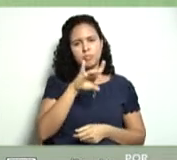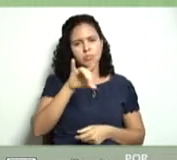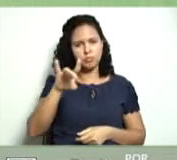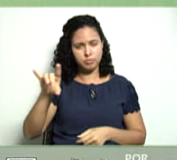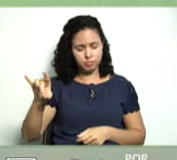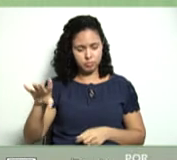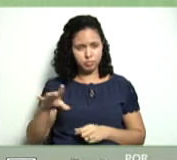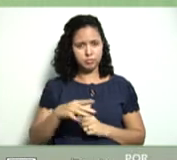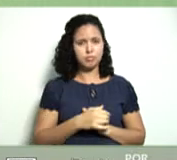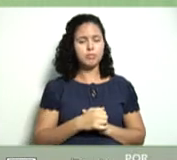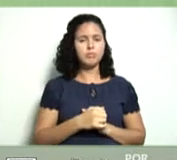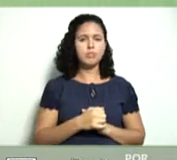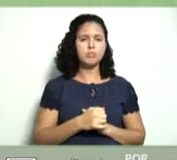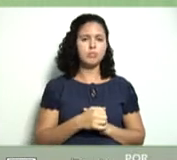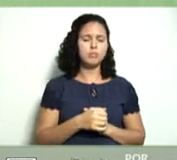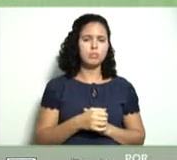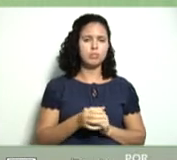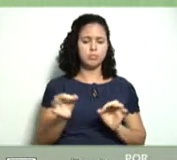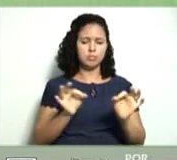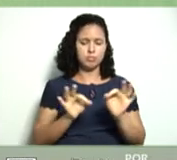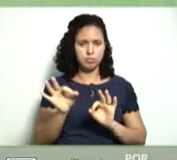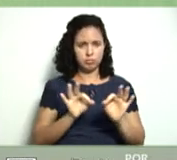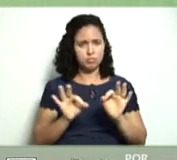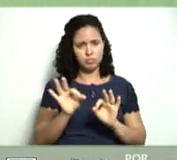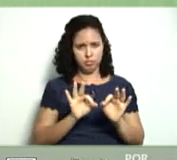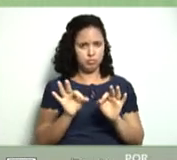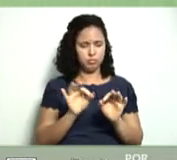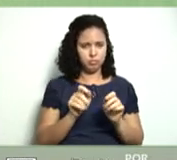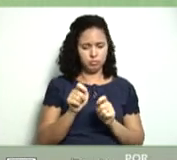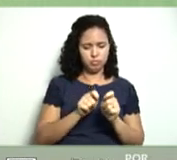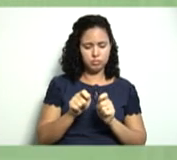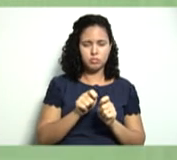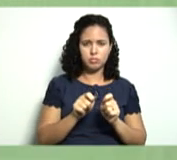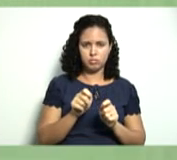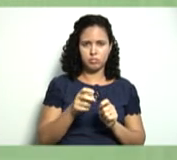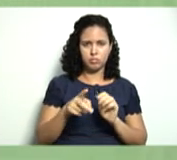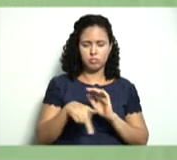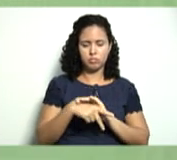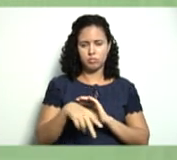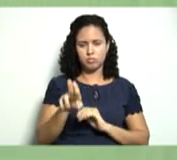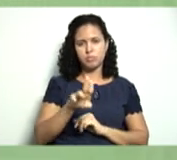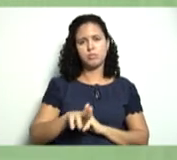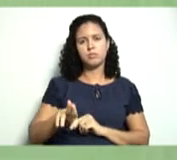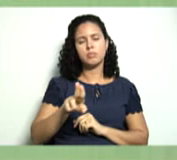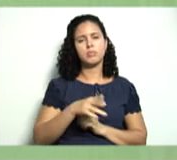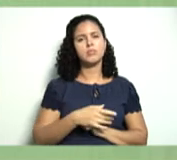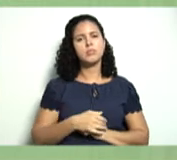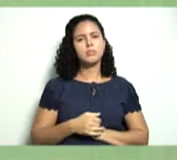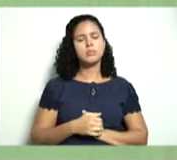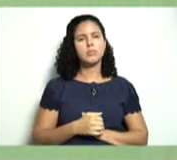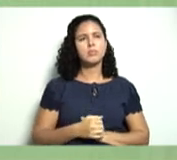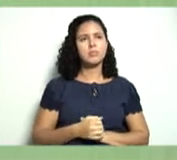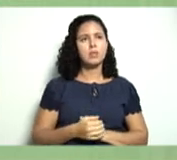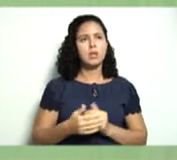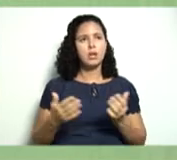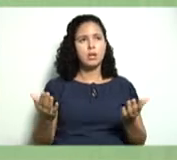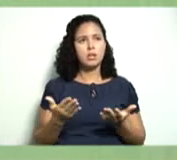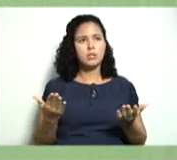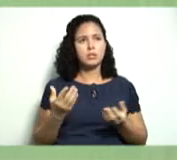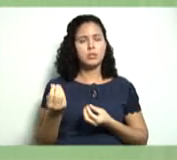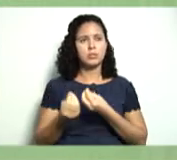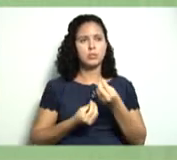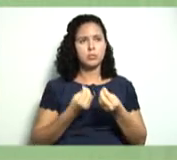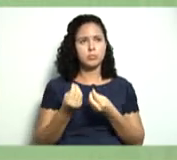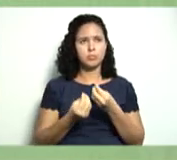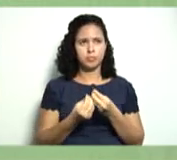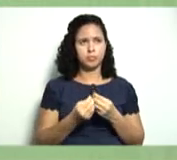a configuração dos do usuário certo bom como agora vem a tabulação